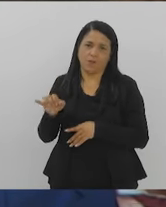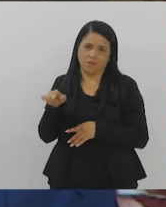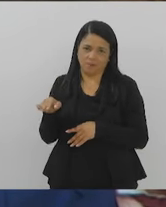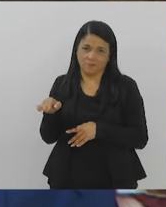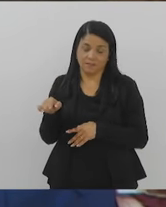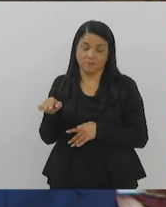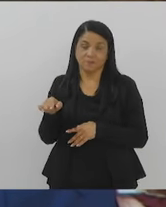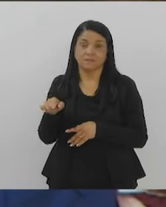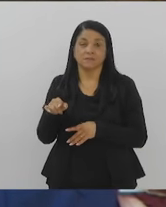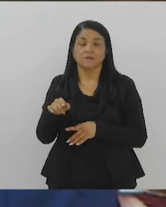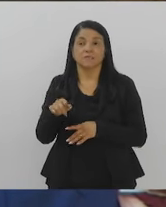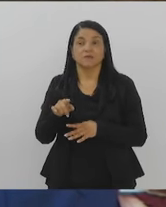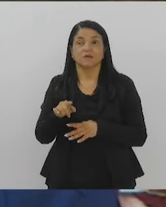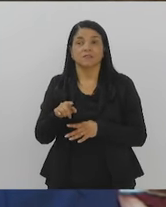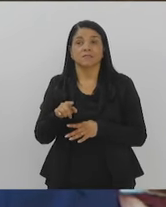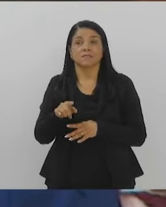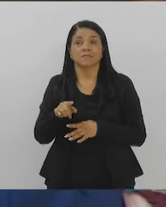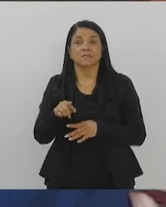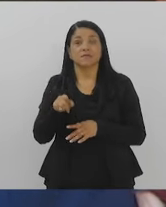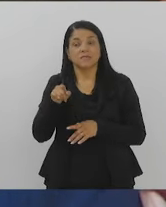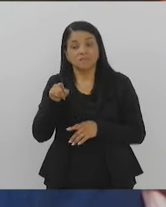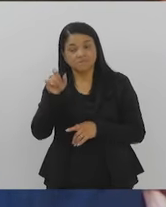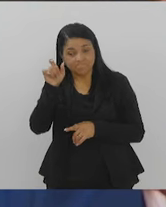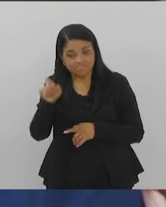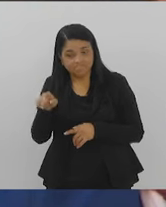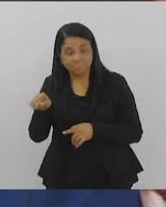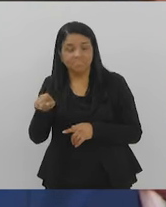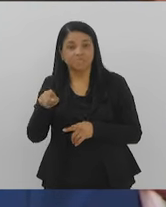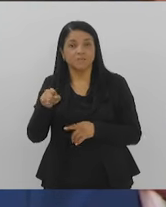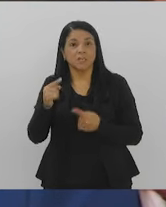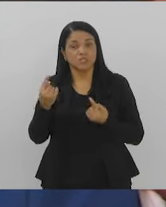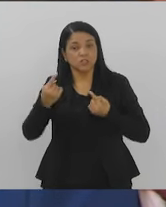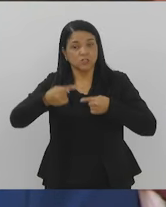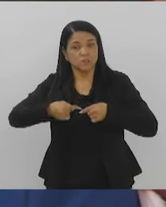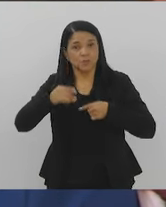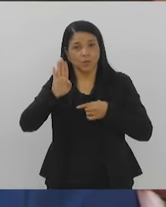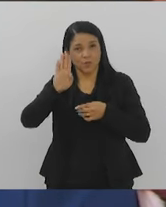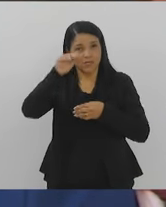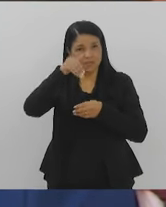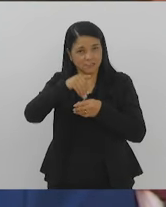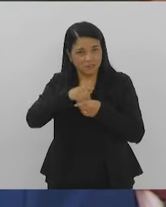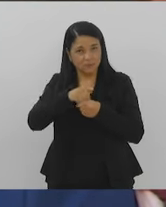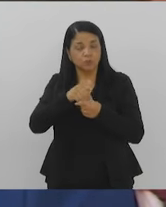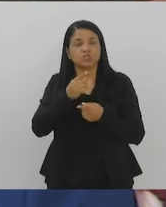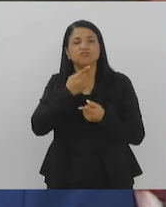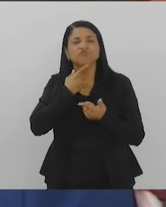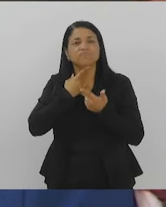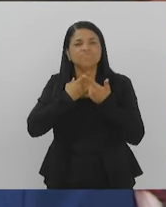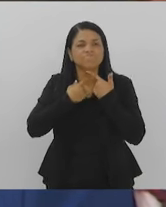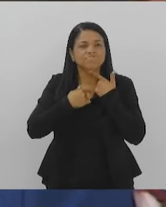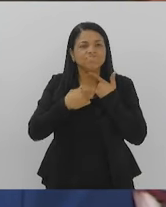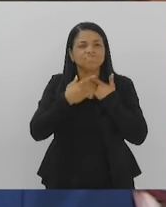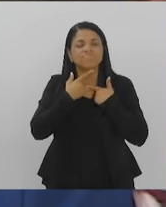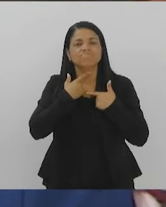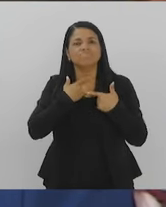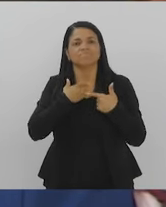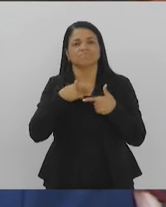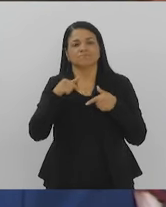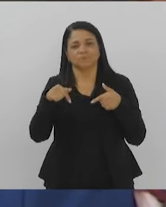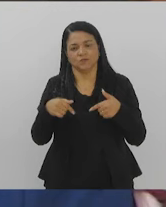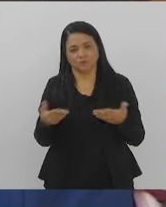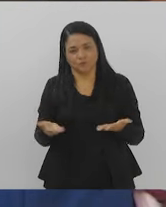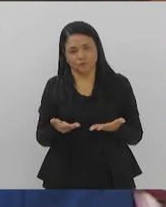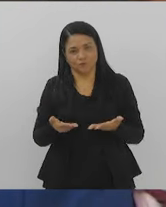Aliás, ele disputou uma eleição com o desejo de realizar este